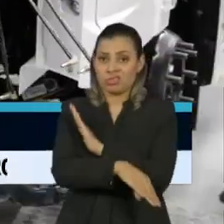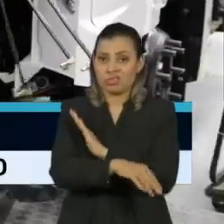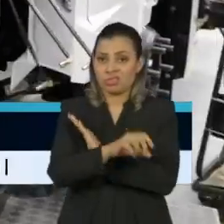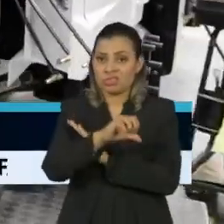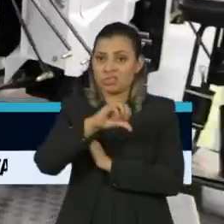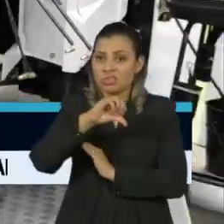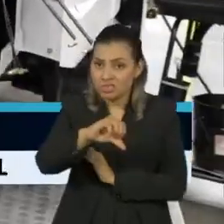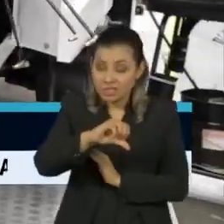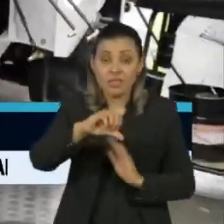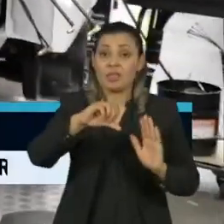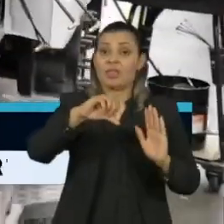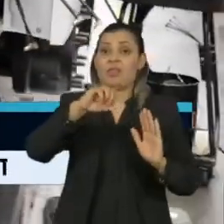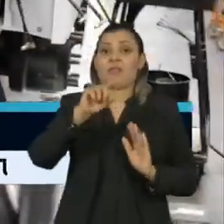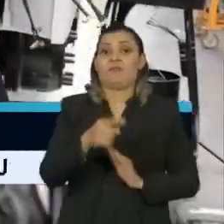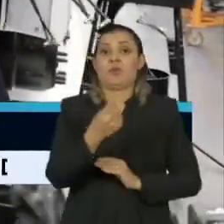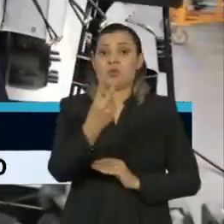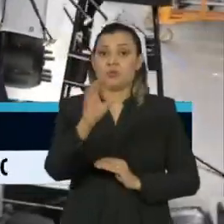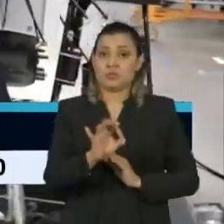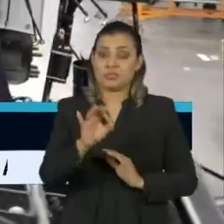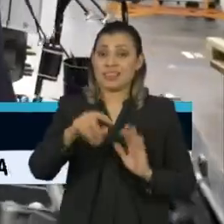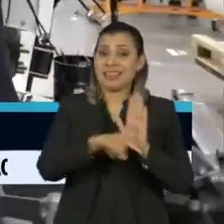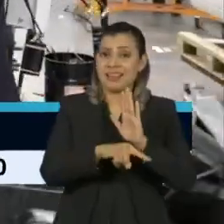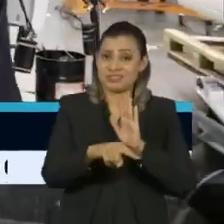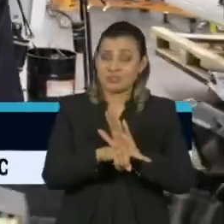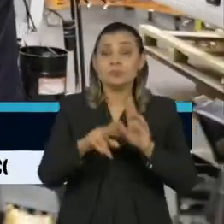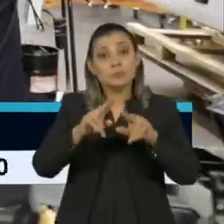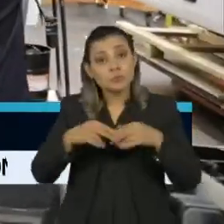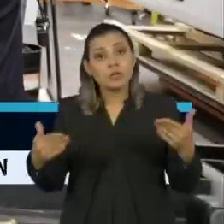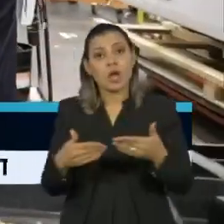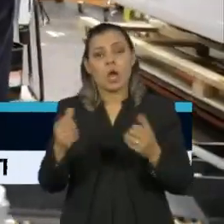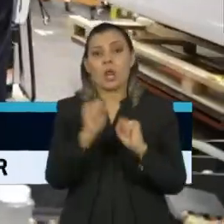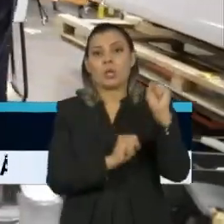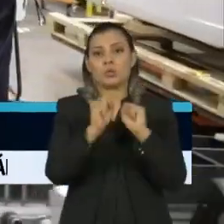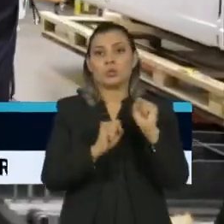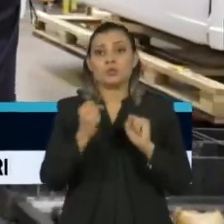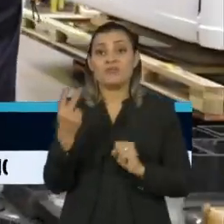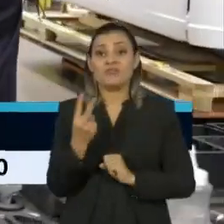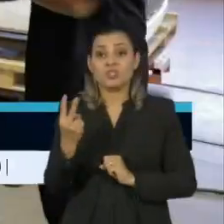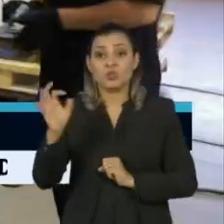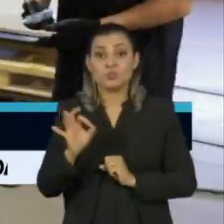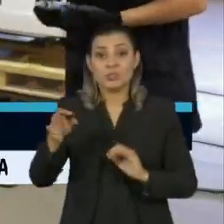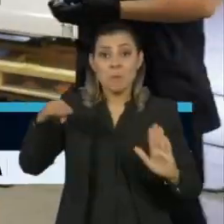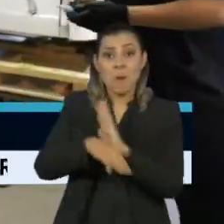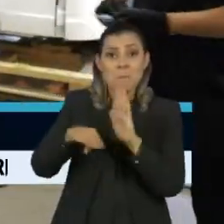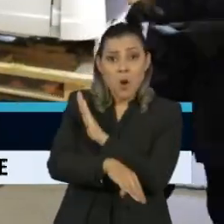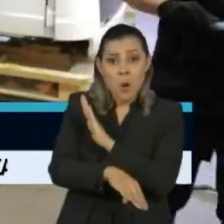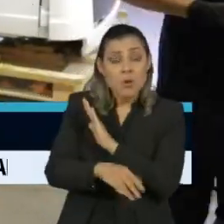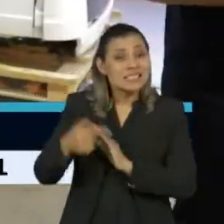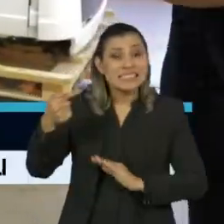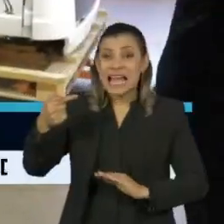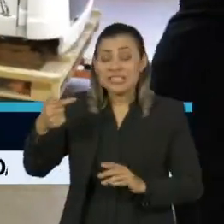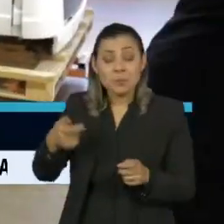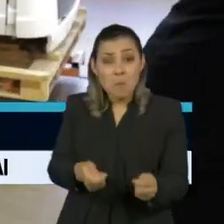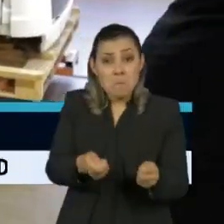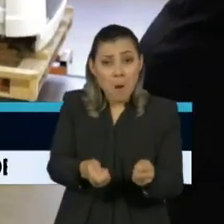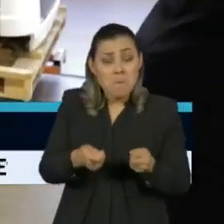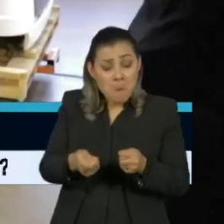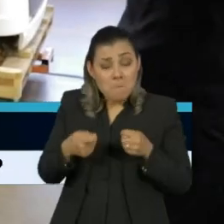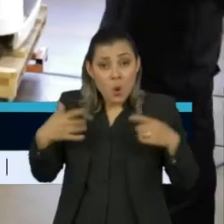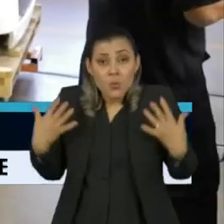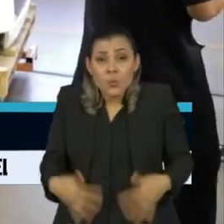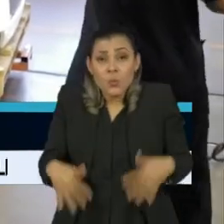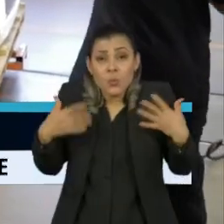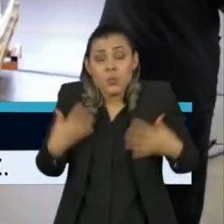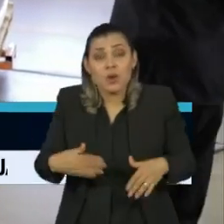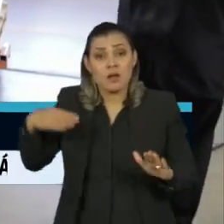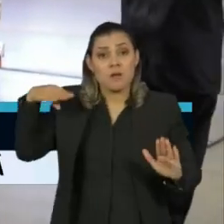na comparação com maio do ano passado, a indústria recuou 22%. Foi a 7ª retração seguida, a 2ª